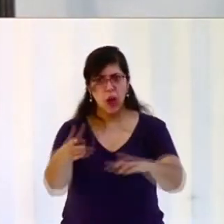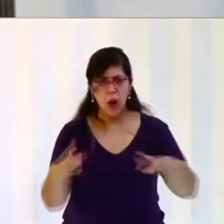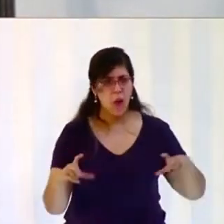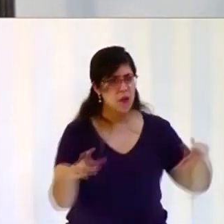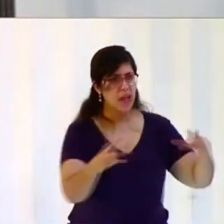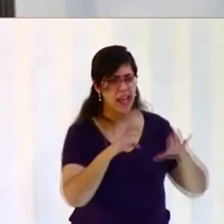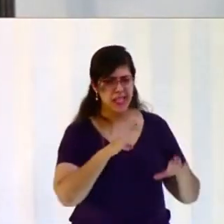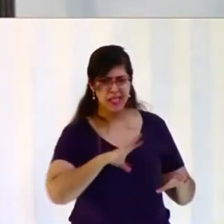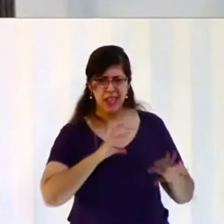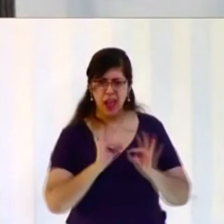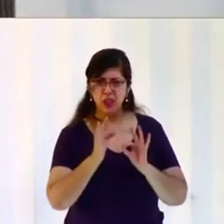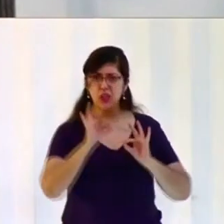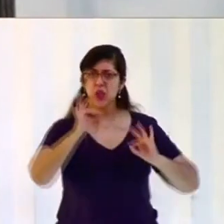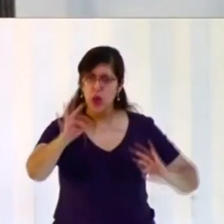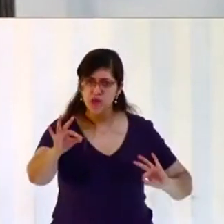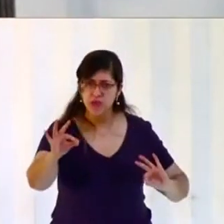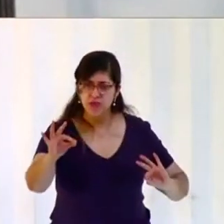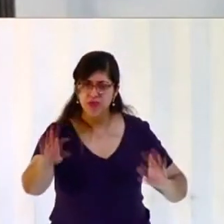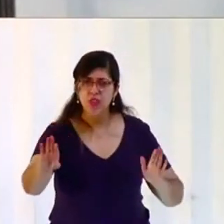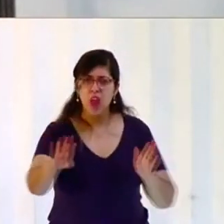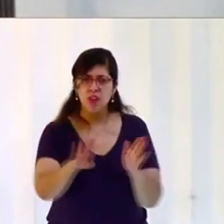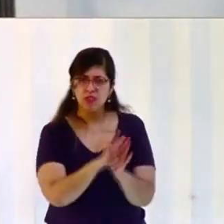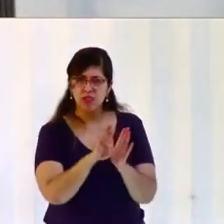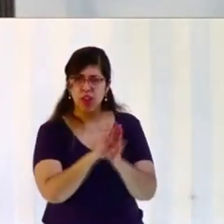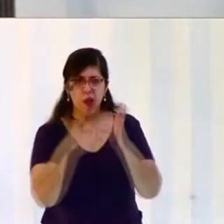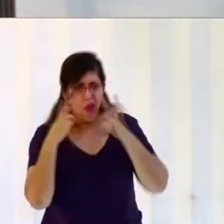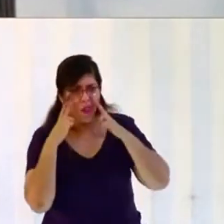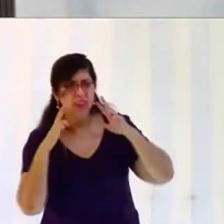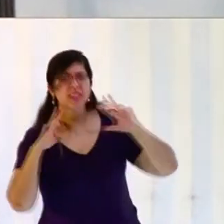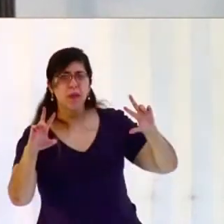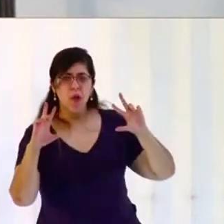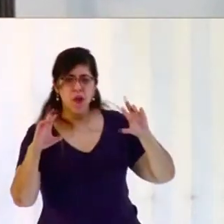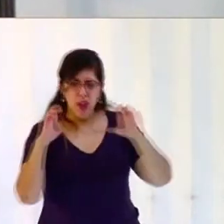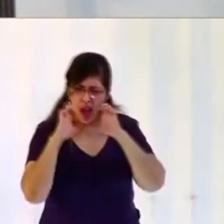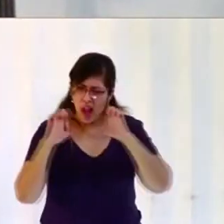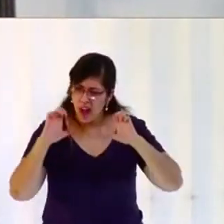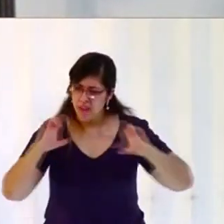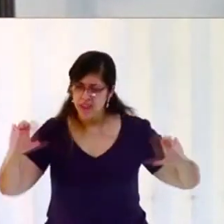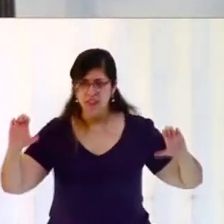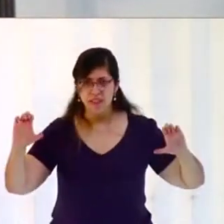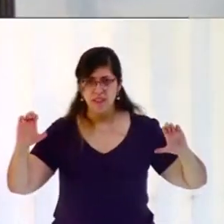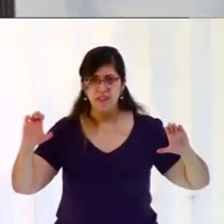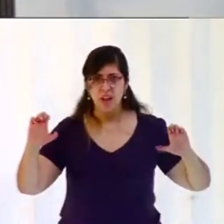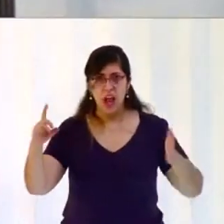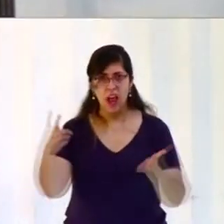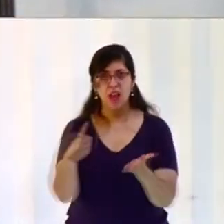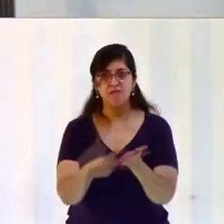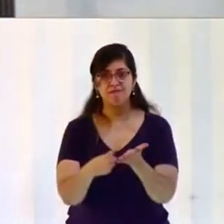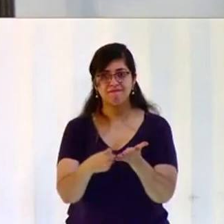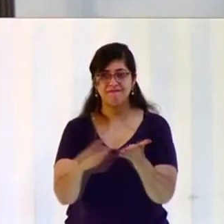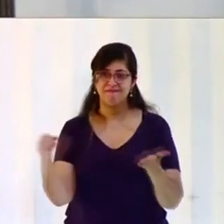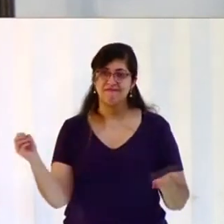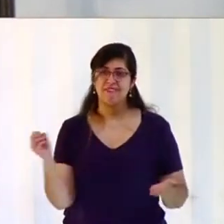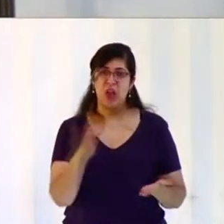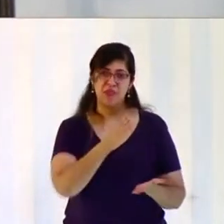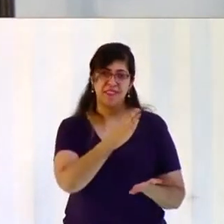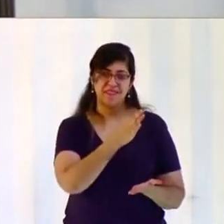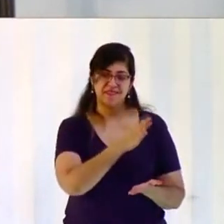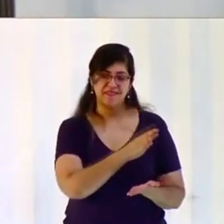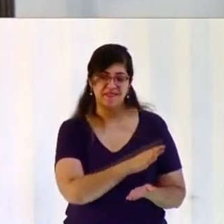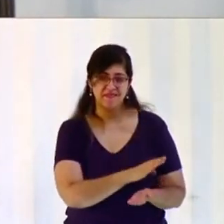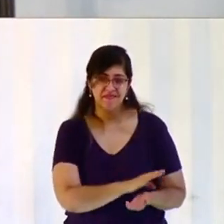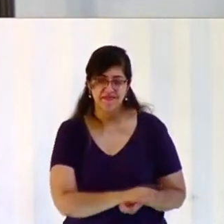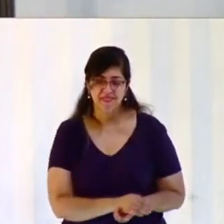cidades mais distantes, e eles levavam a boa nova. Se tem algo que o